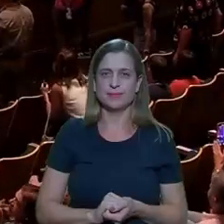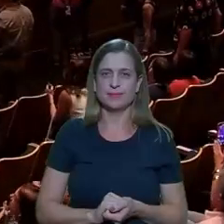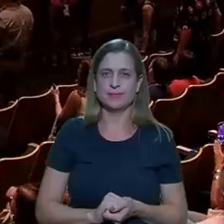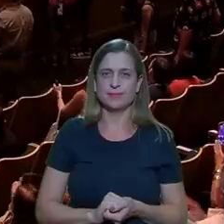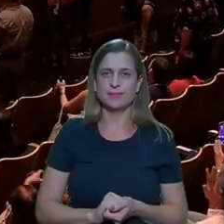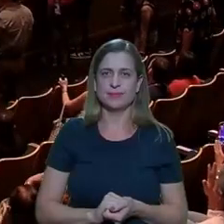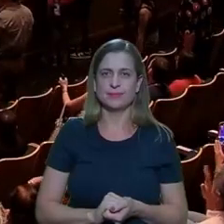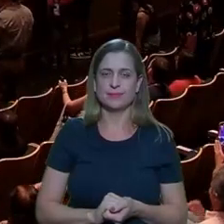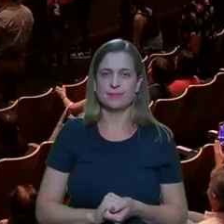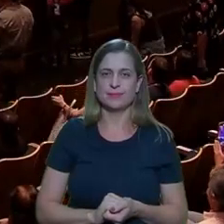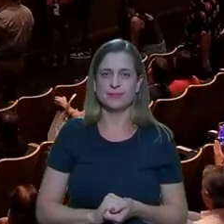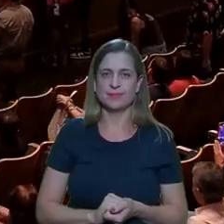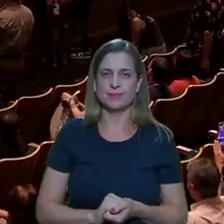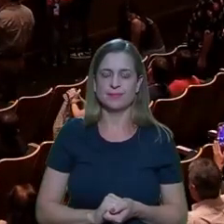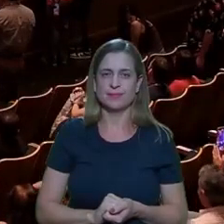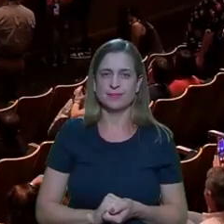de aro fino.